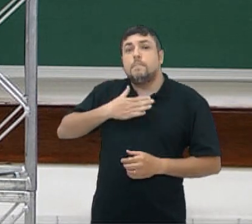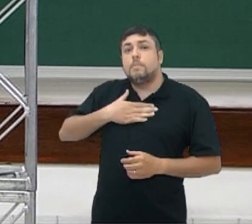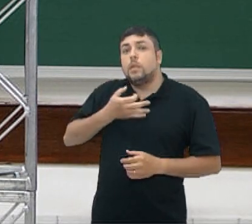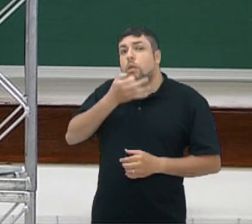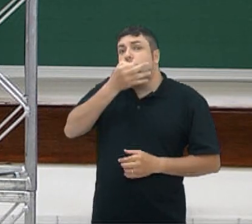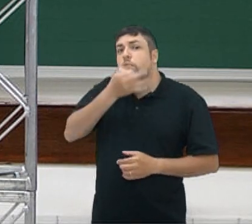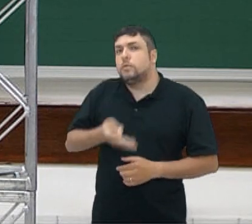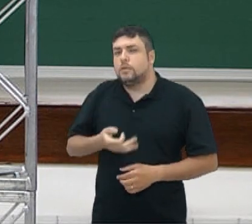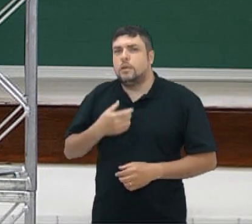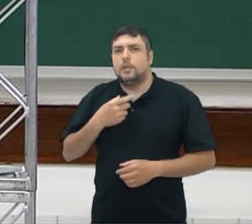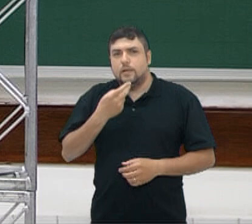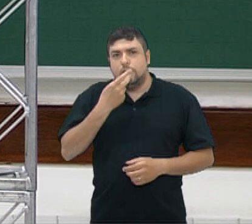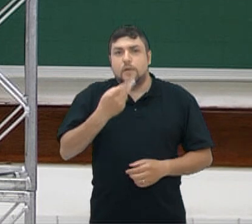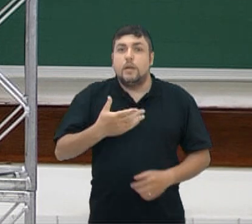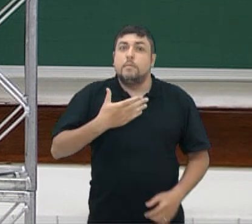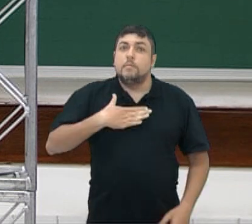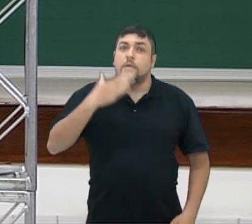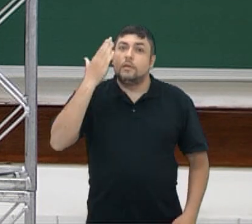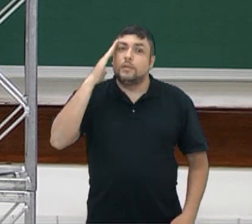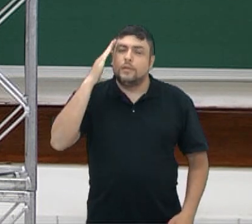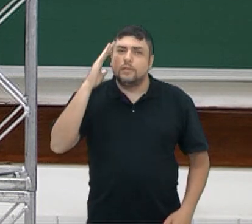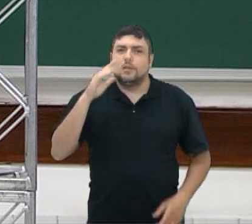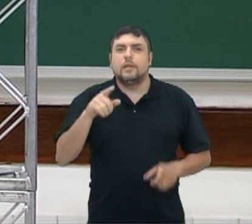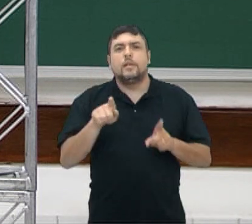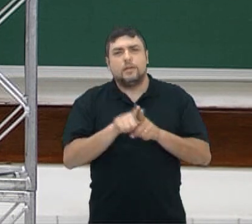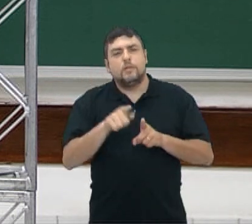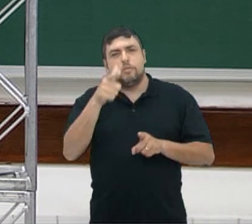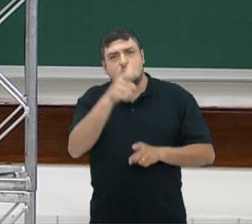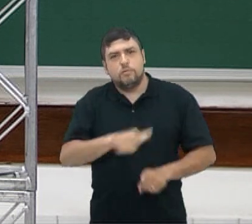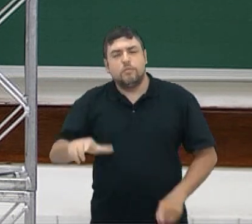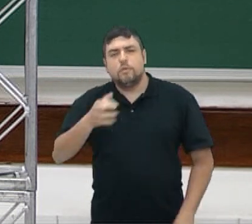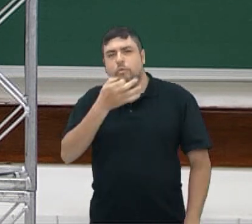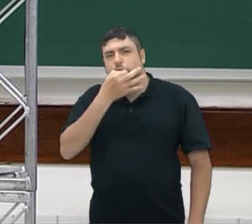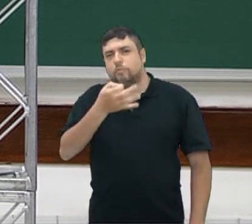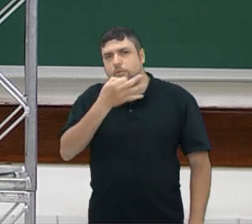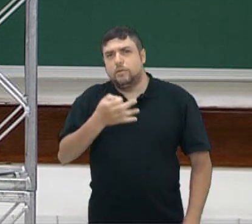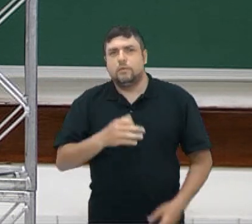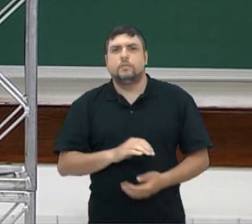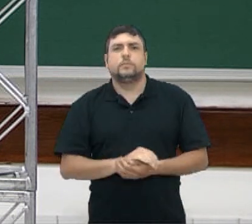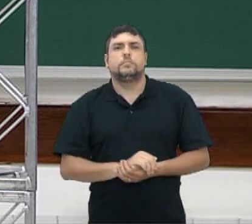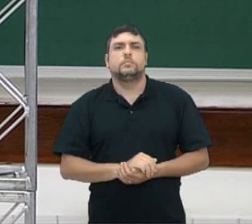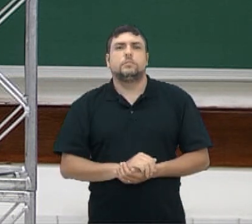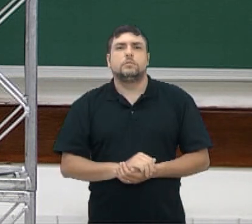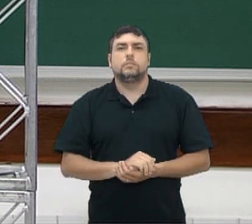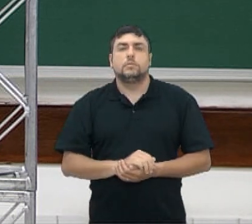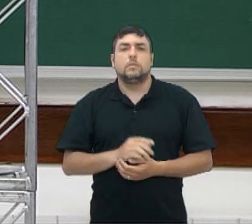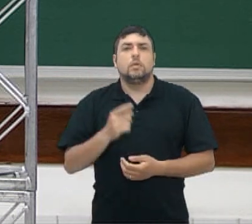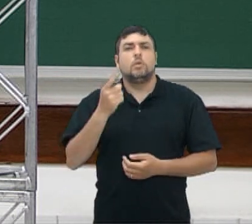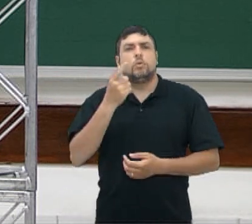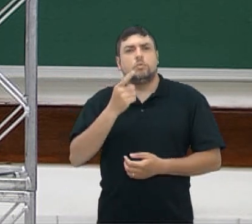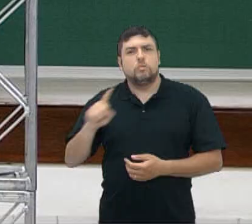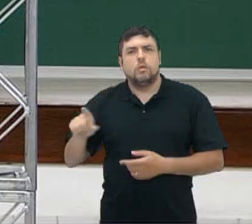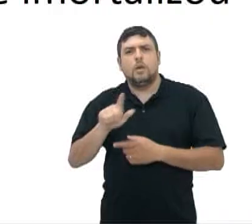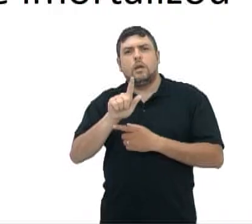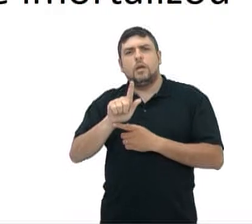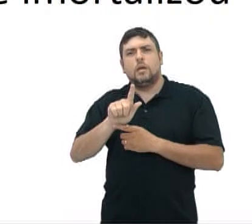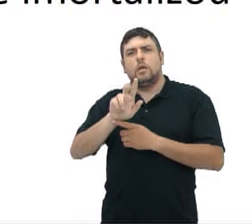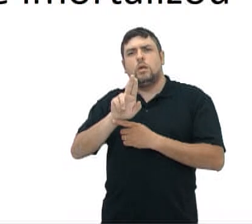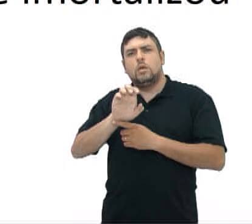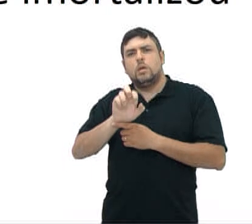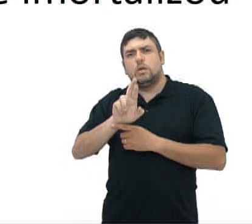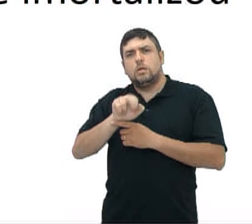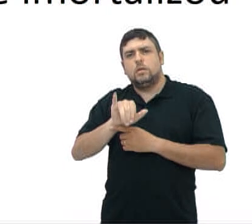de vista dela, né? De novo, outra opinião. Não é? E por último, é o caso da Guernica, de Picasso, que imortalizou